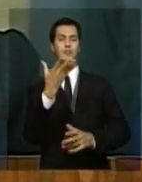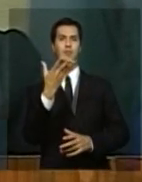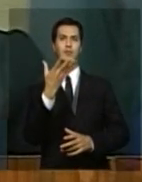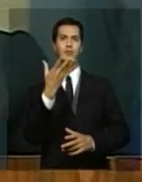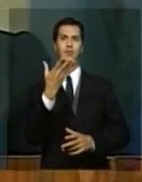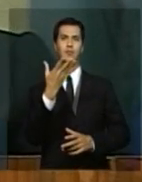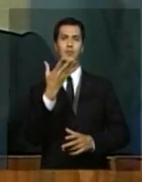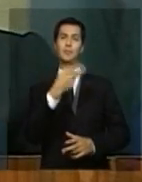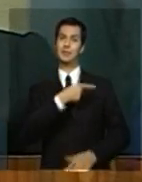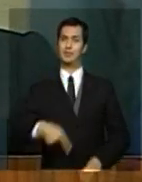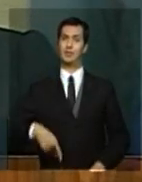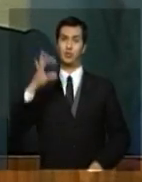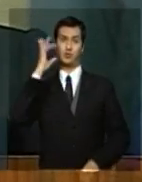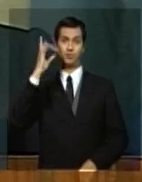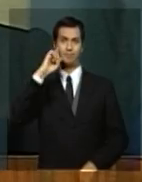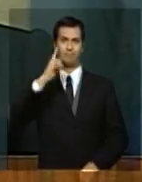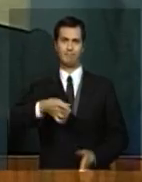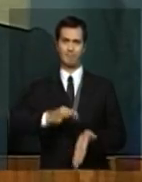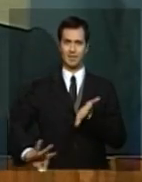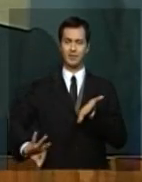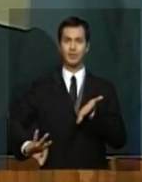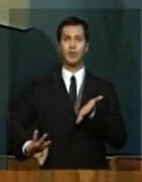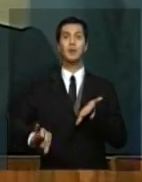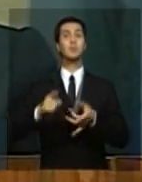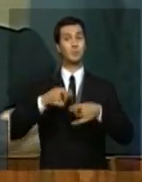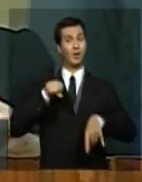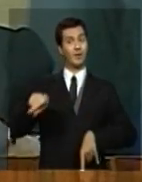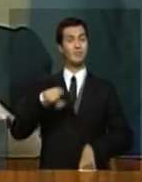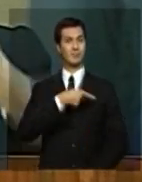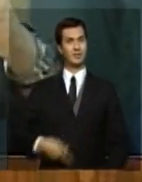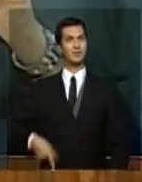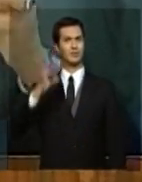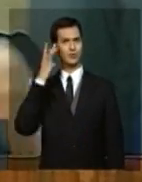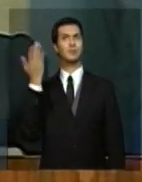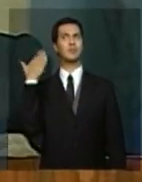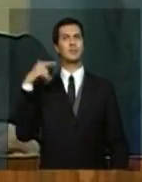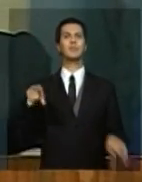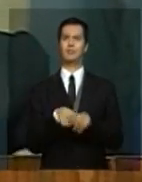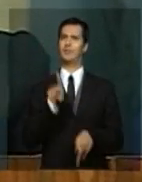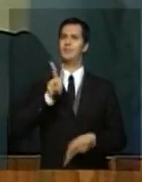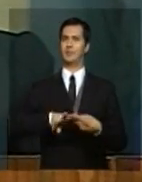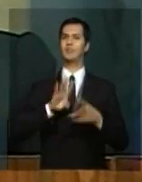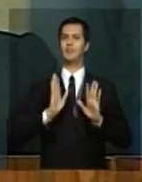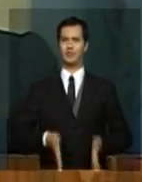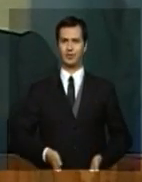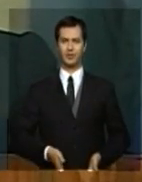da Verdade para a cidadania